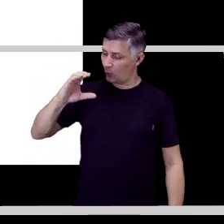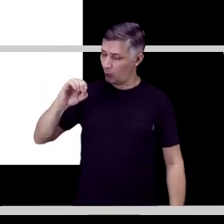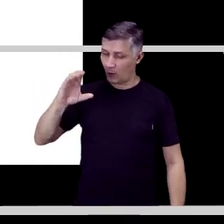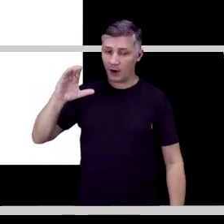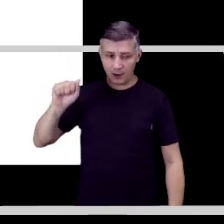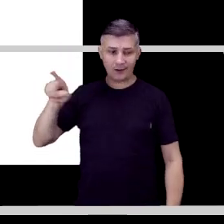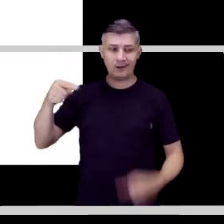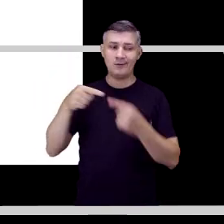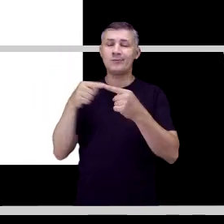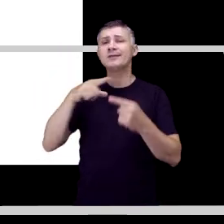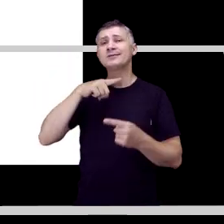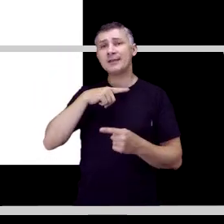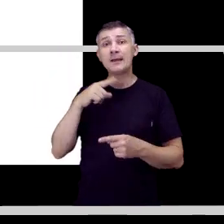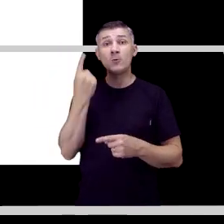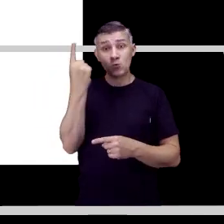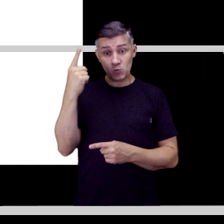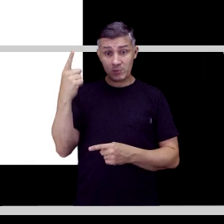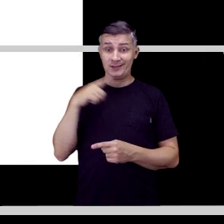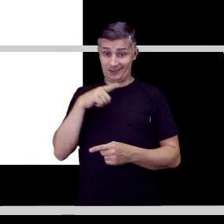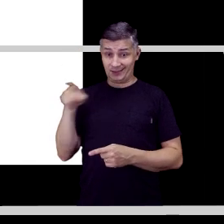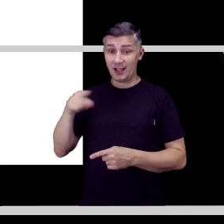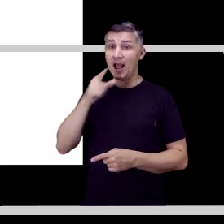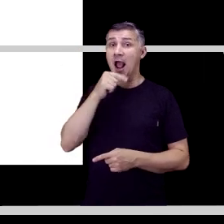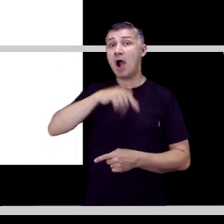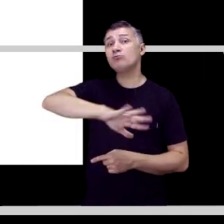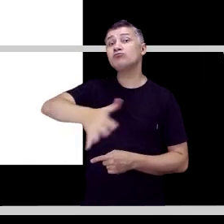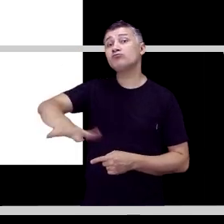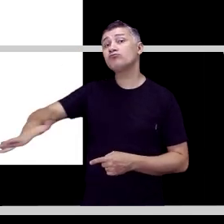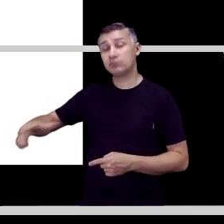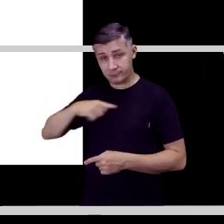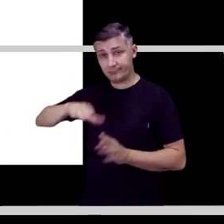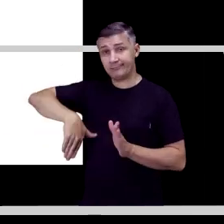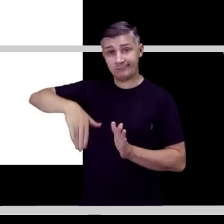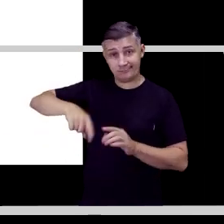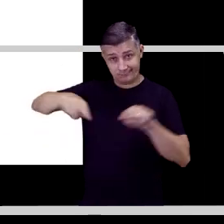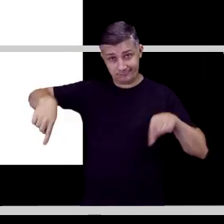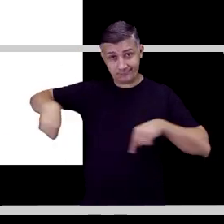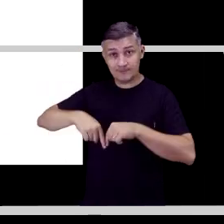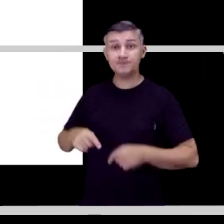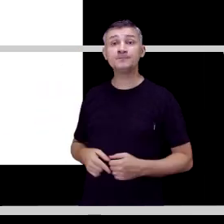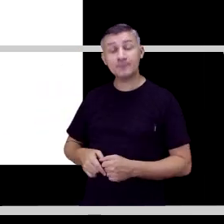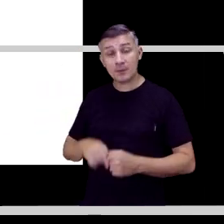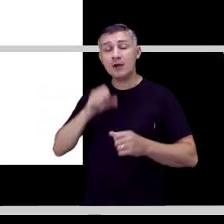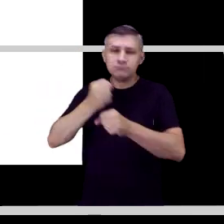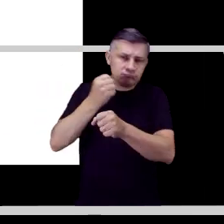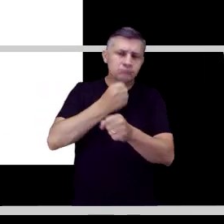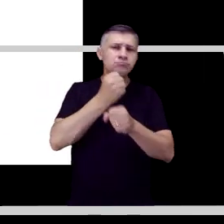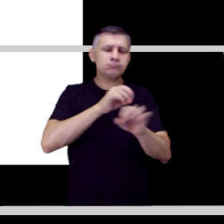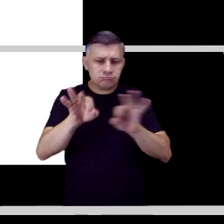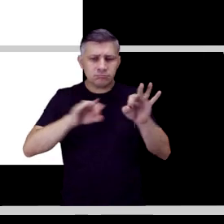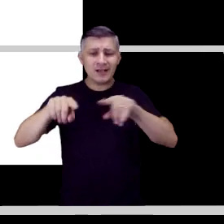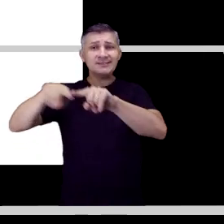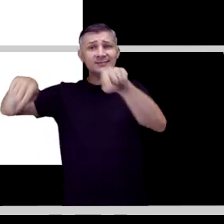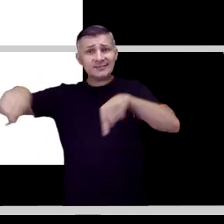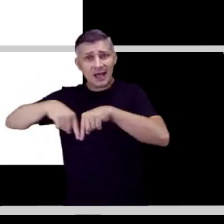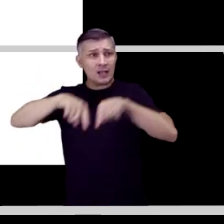em questão, né? Uma delas tem inclusive uma piscina. E nessa implantação, então, a gente conforma